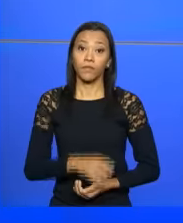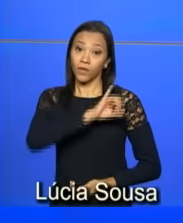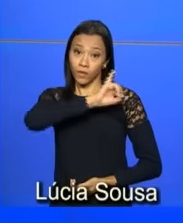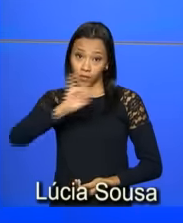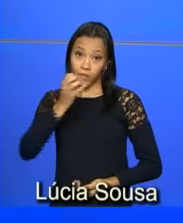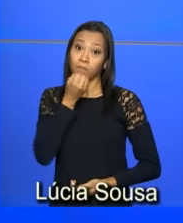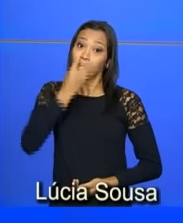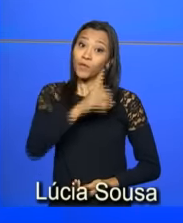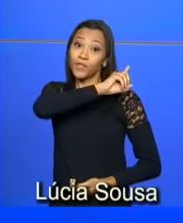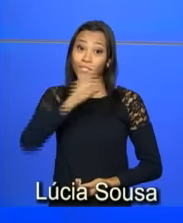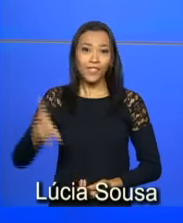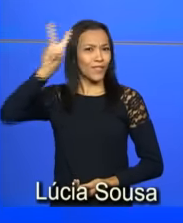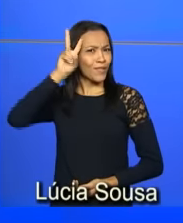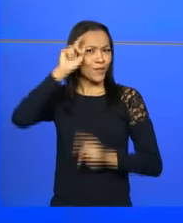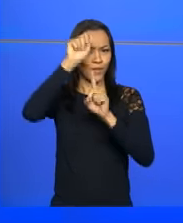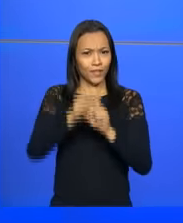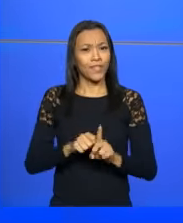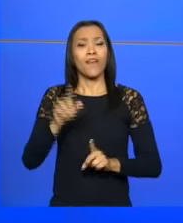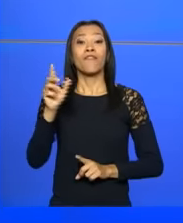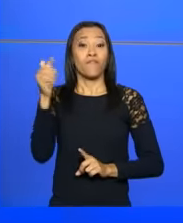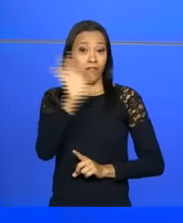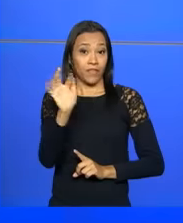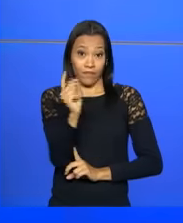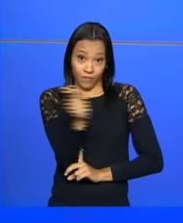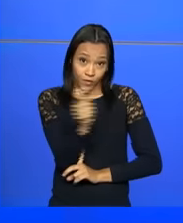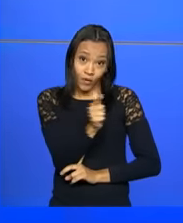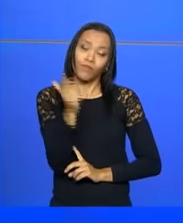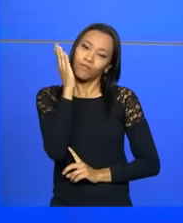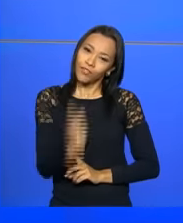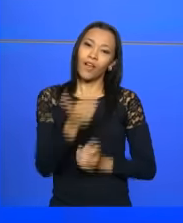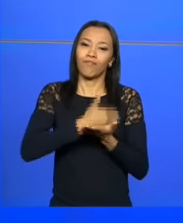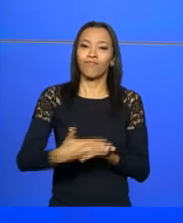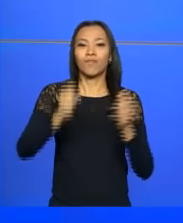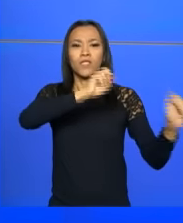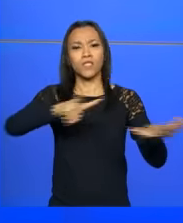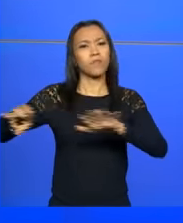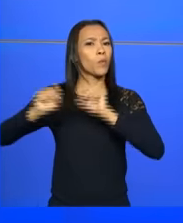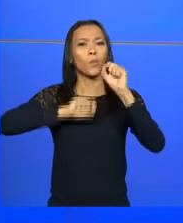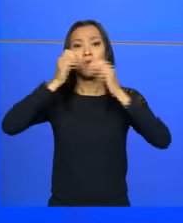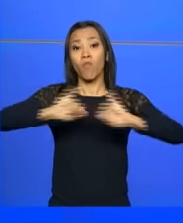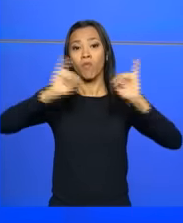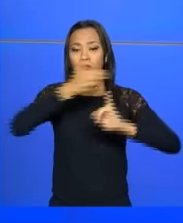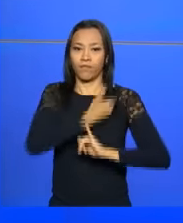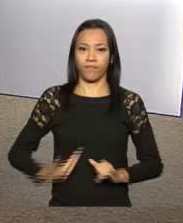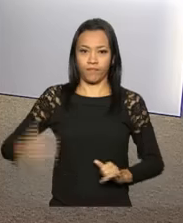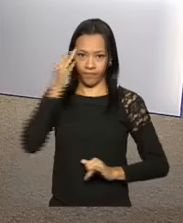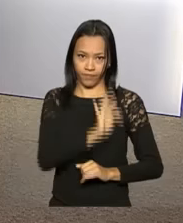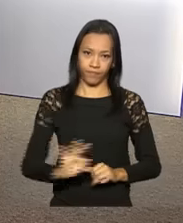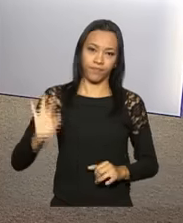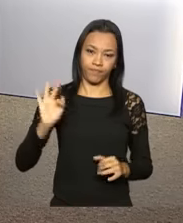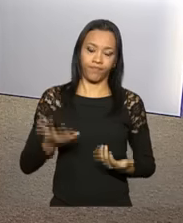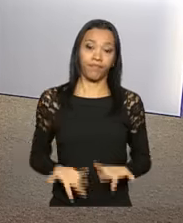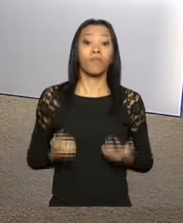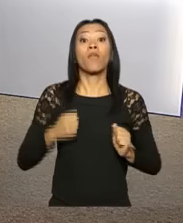Olá bom dia segunda-feira 22 de fevereiro começamos mais uma semana trazendo para você as notícias do governo federal